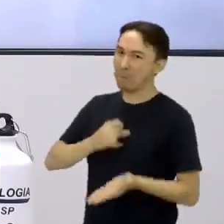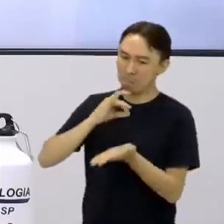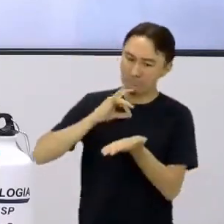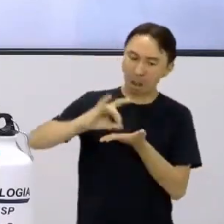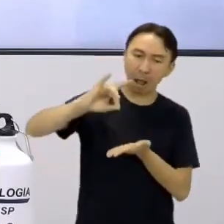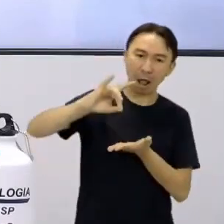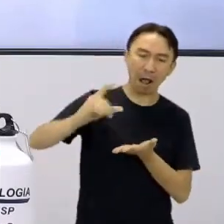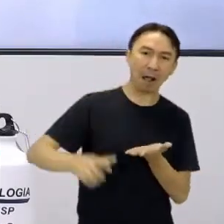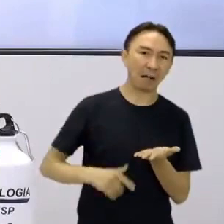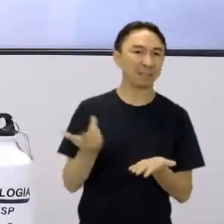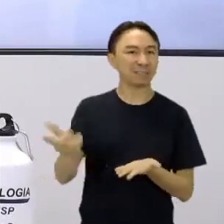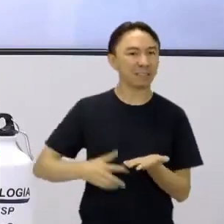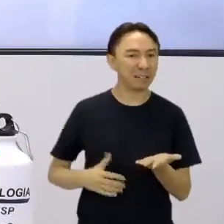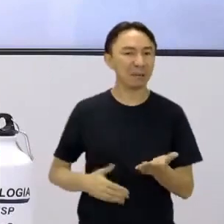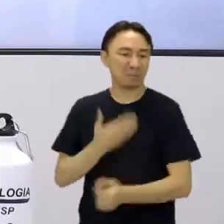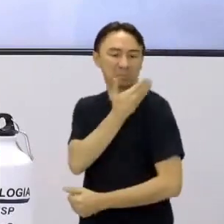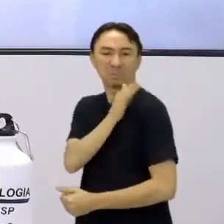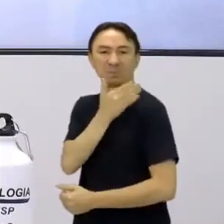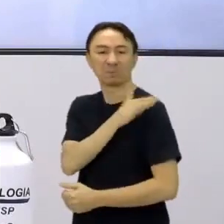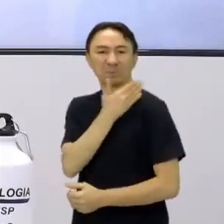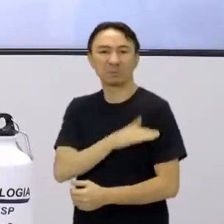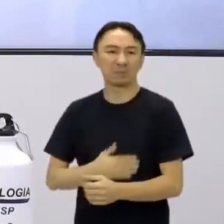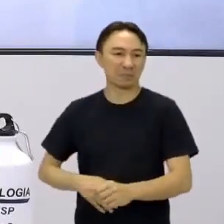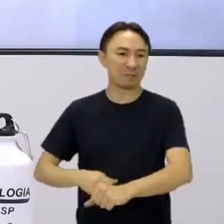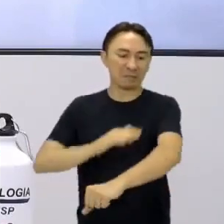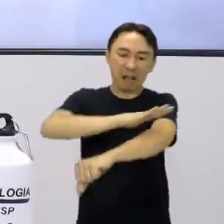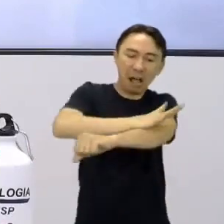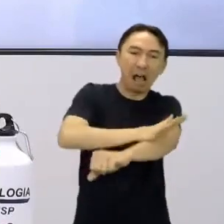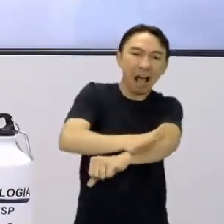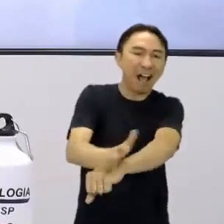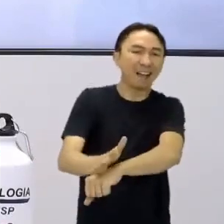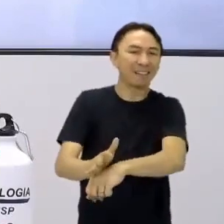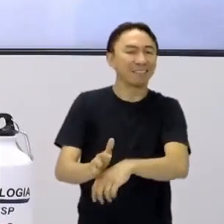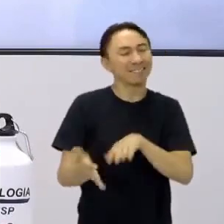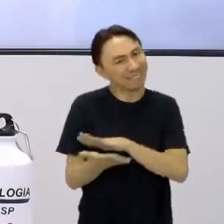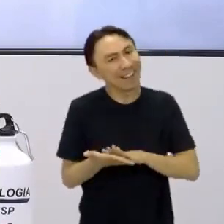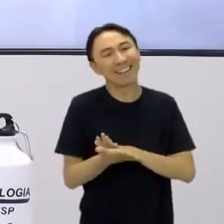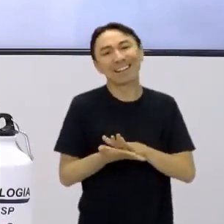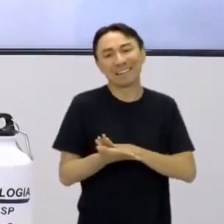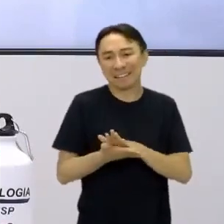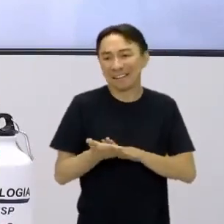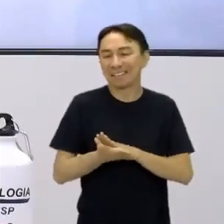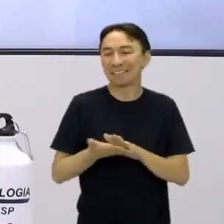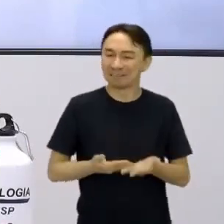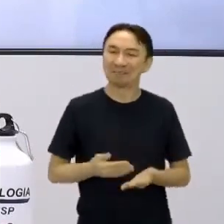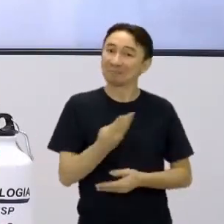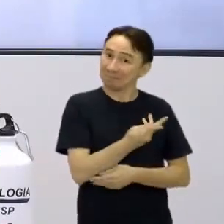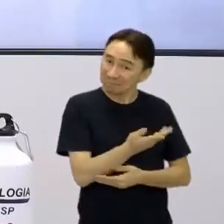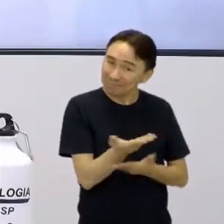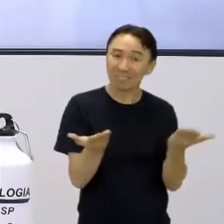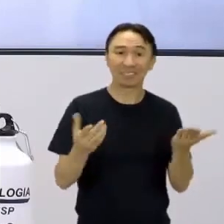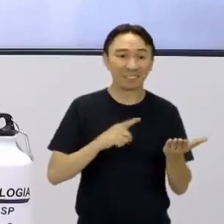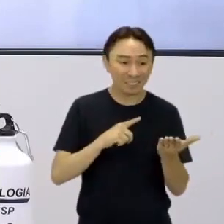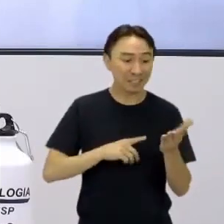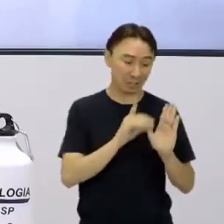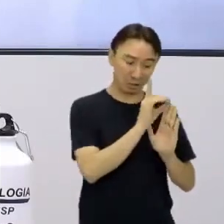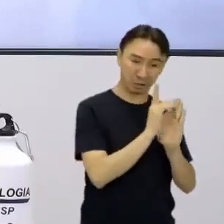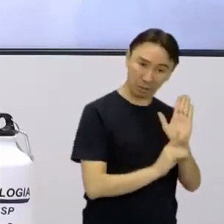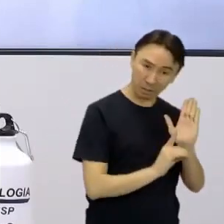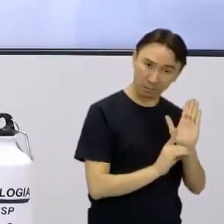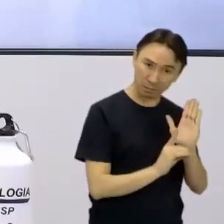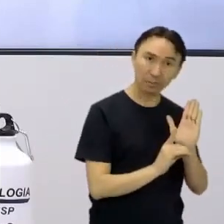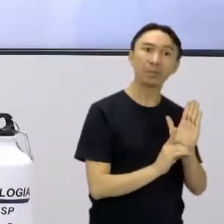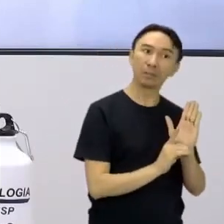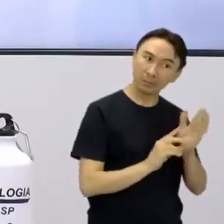deveres, eles não são coisas que estão distantes. Na verdade, a gente está falando da mesma coisa. O fato de você ter um direito também significa que você tem um